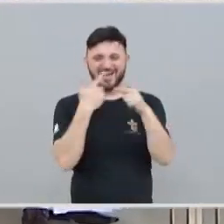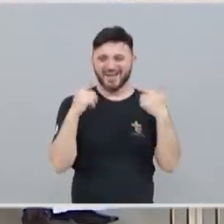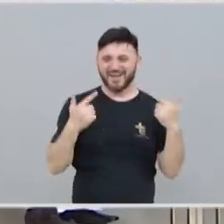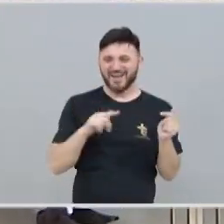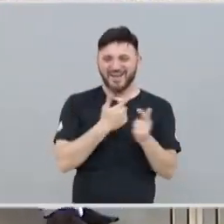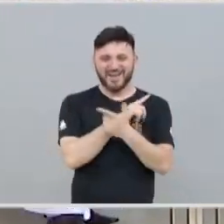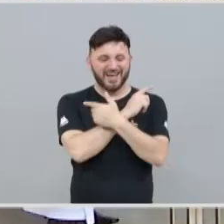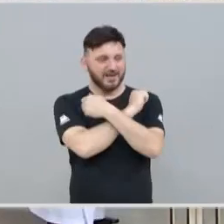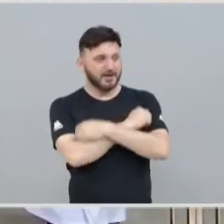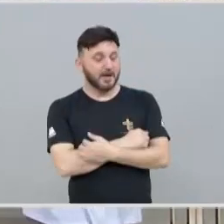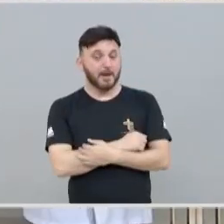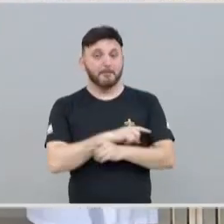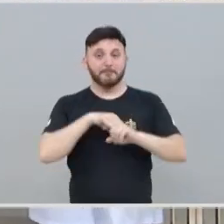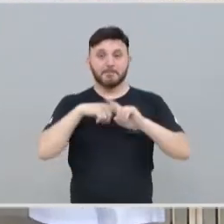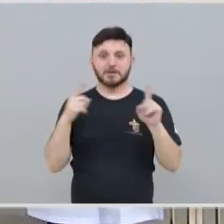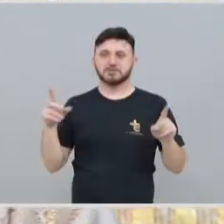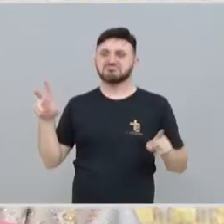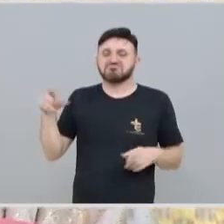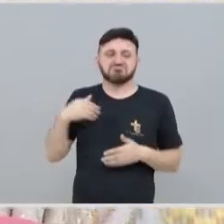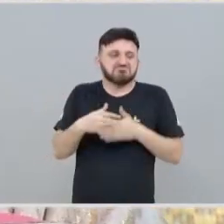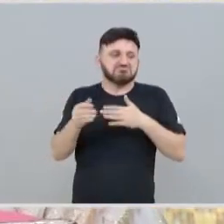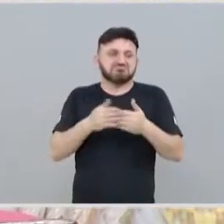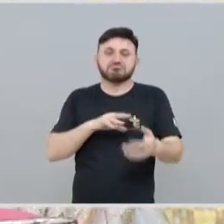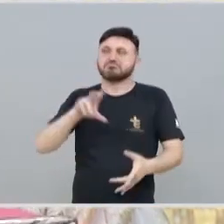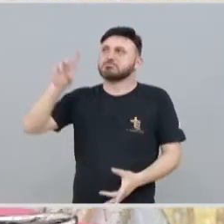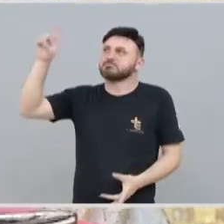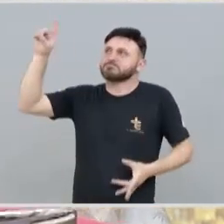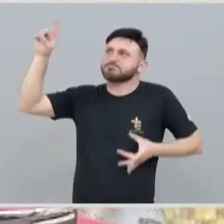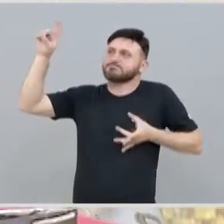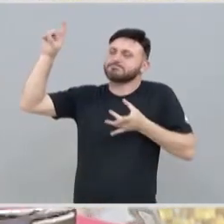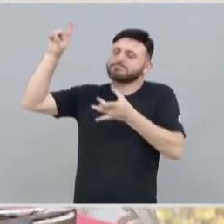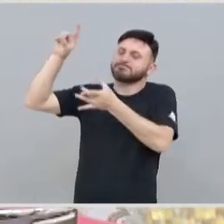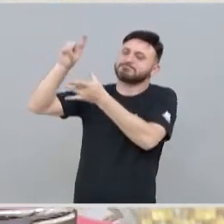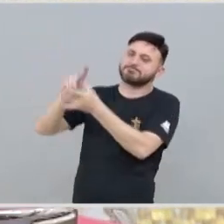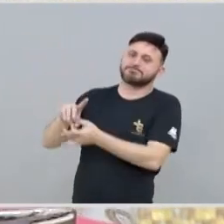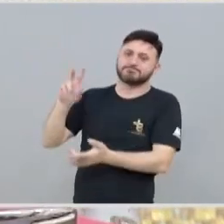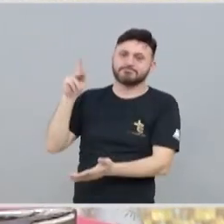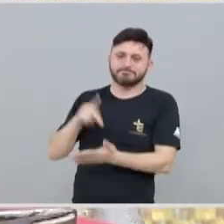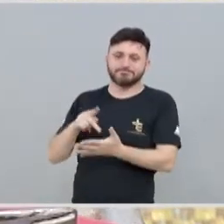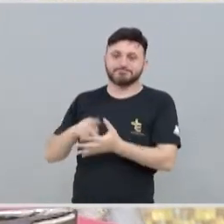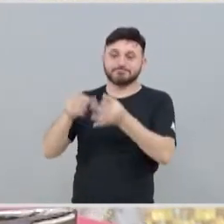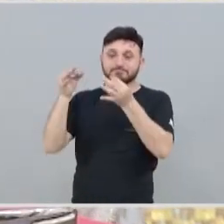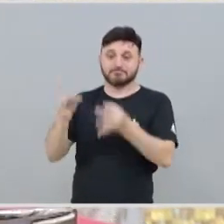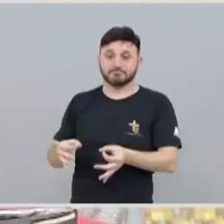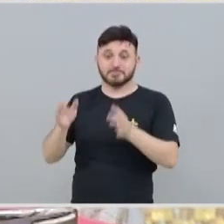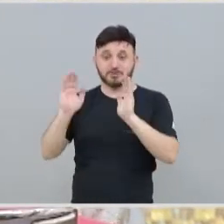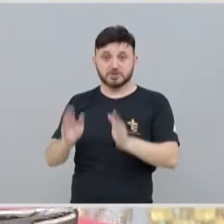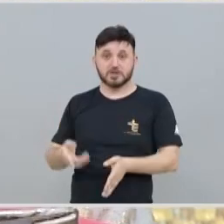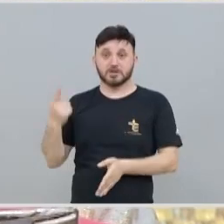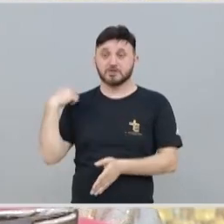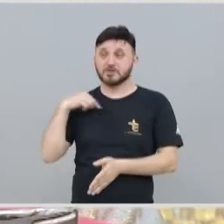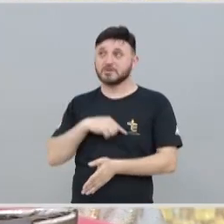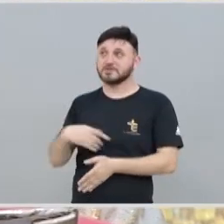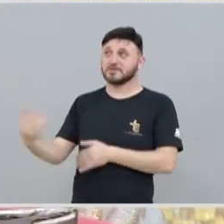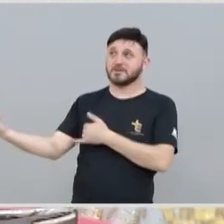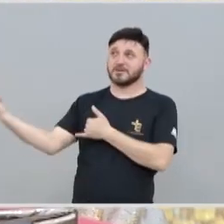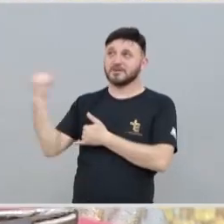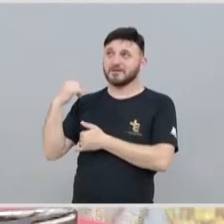mas em comunhão com deus que certamente já nos ano nos antecipar